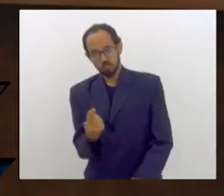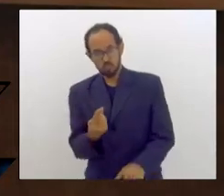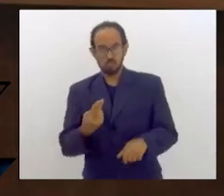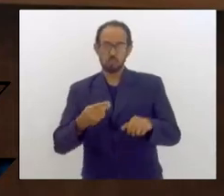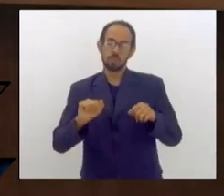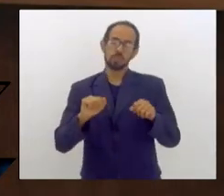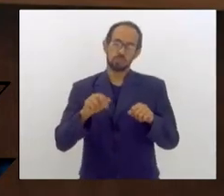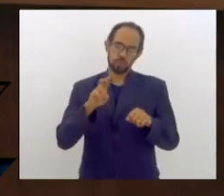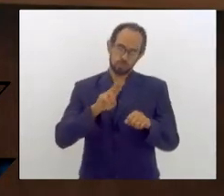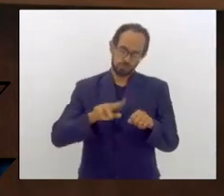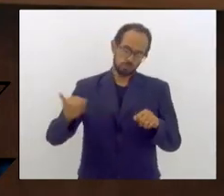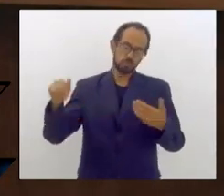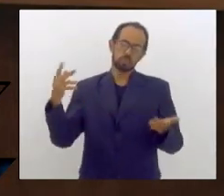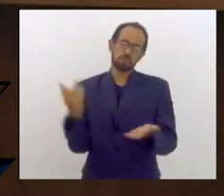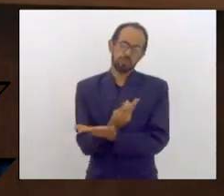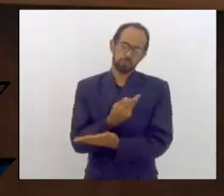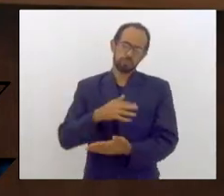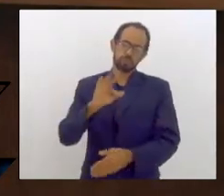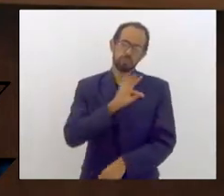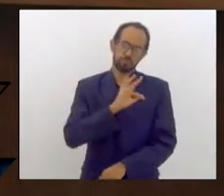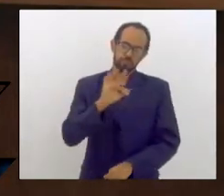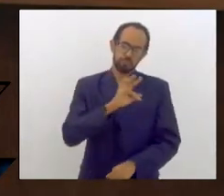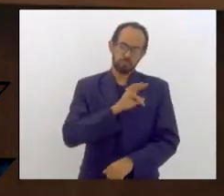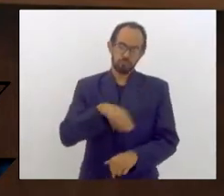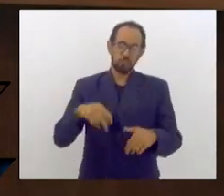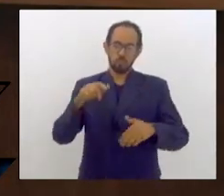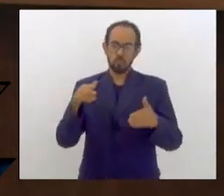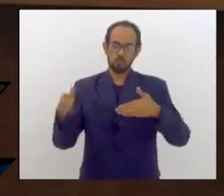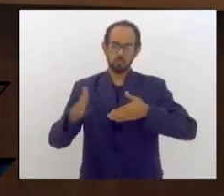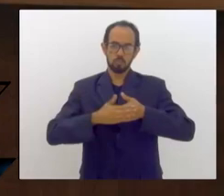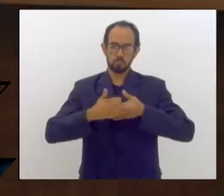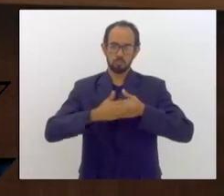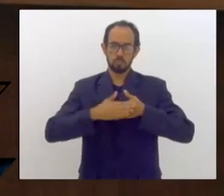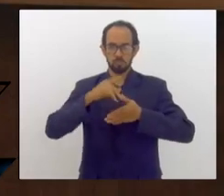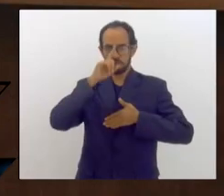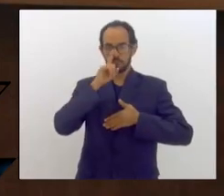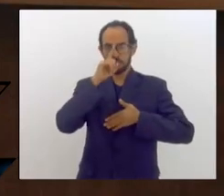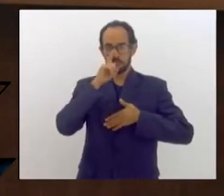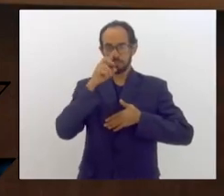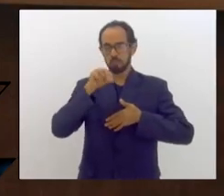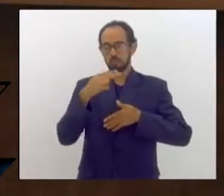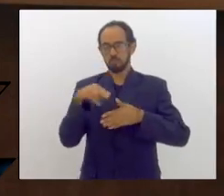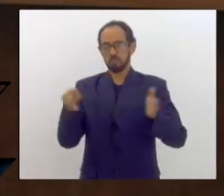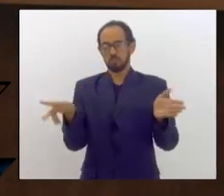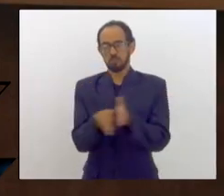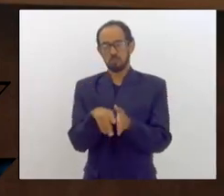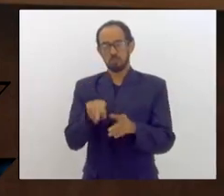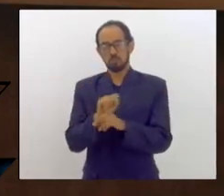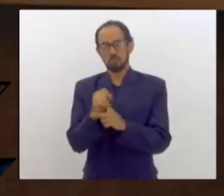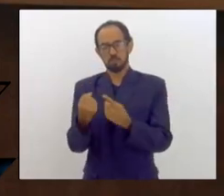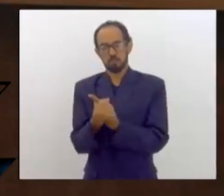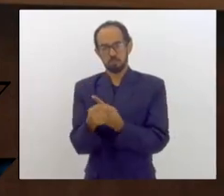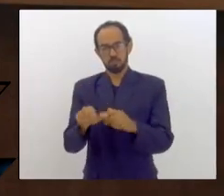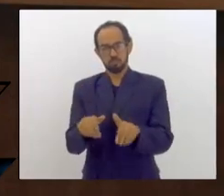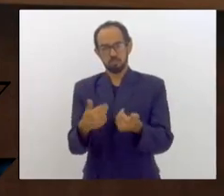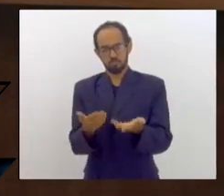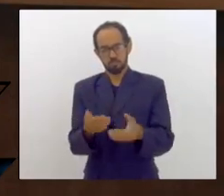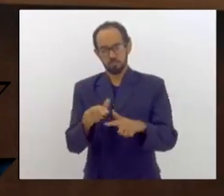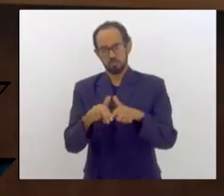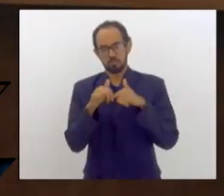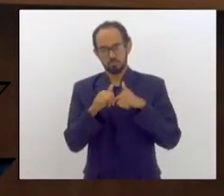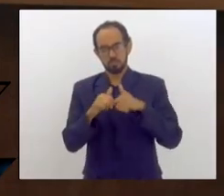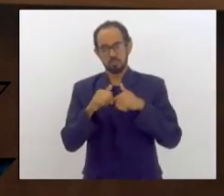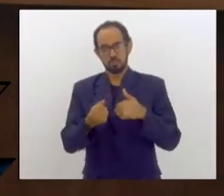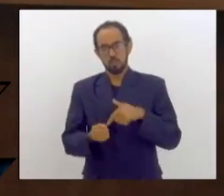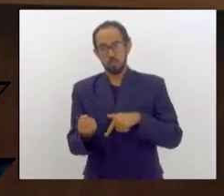ter policiais aí se colocando em risco, ou colocando em risco a própria sociedade. Então, o número de suicídio